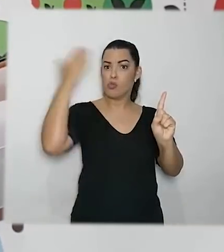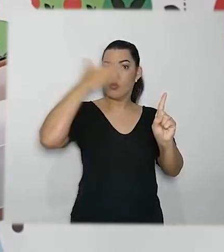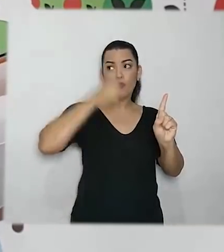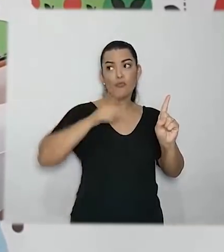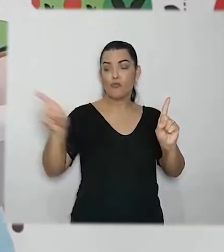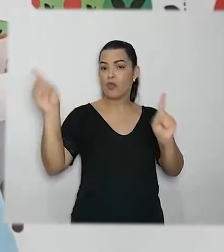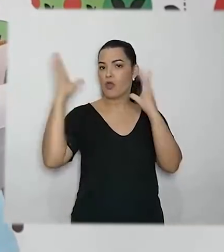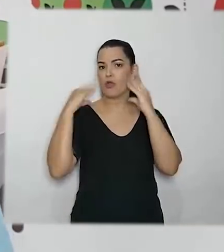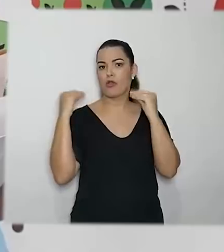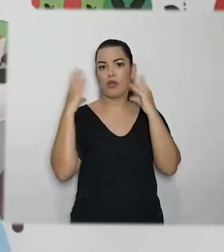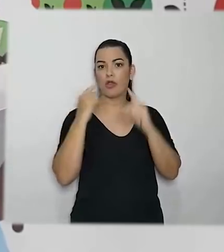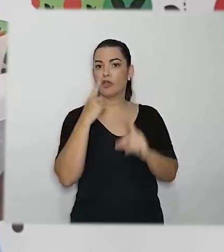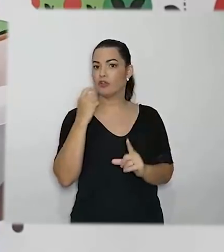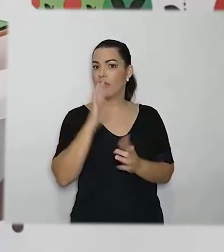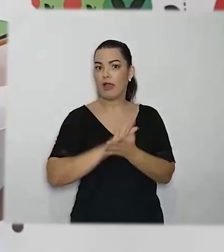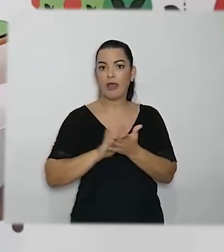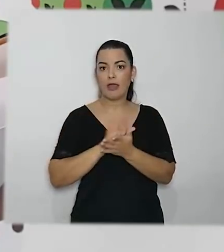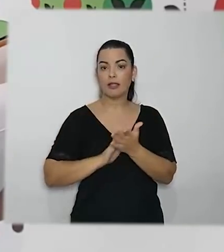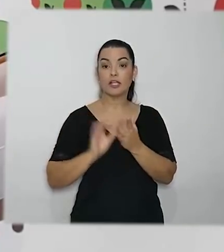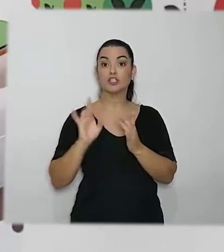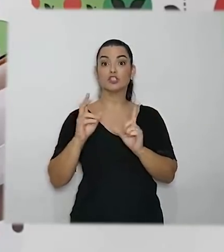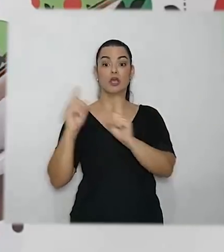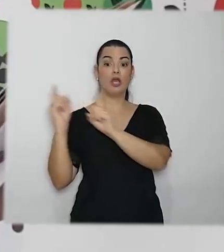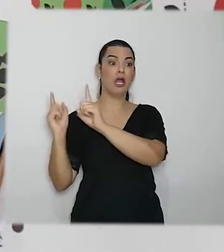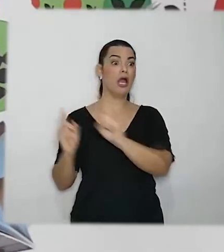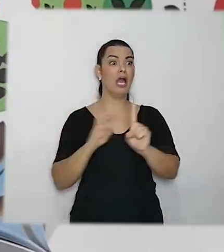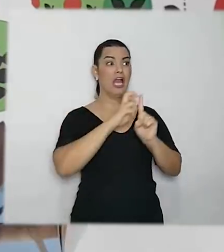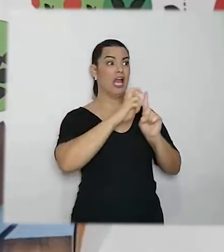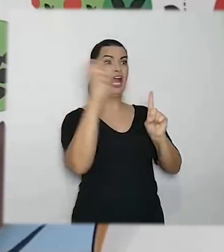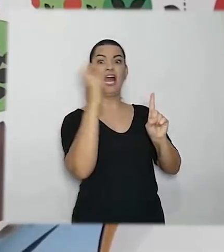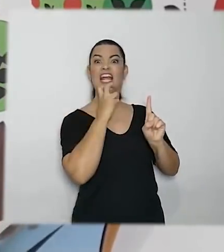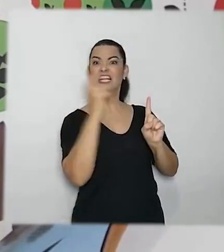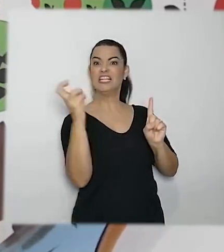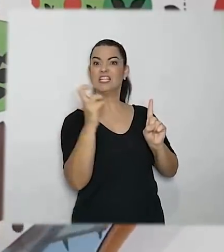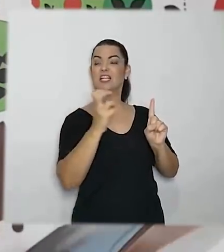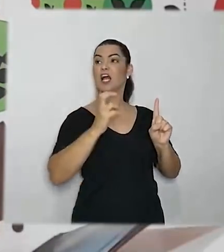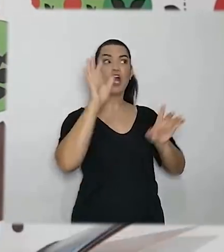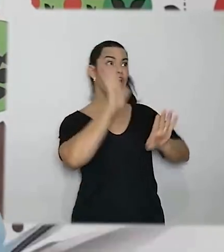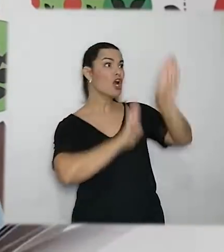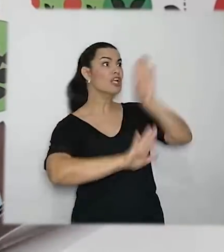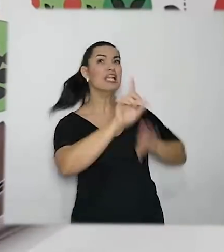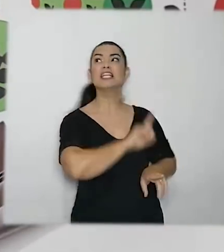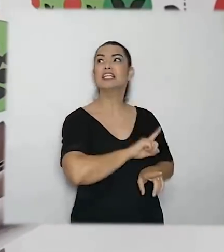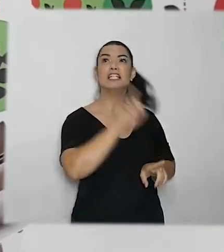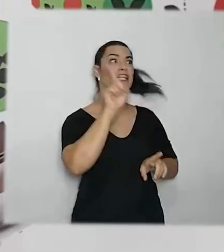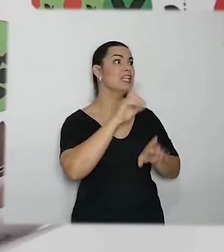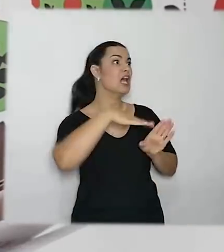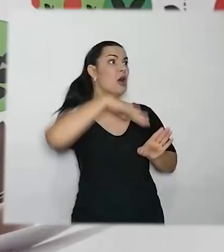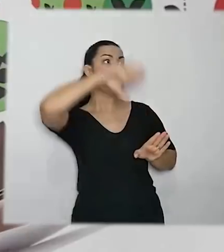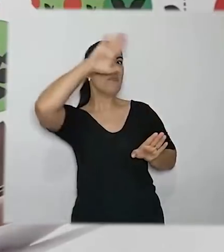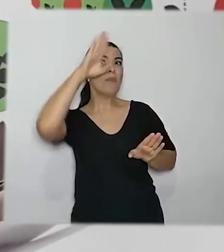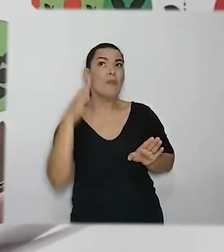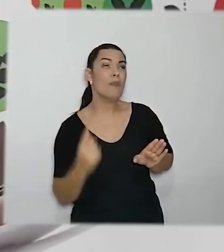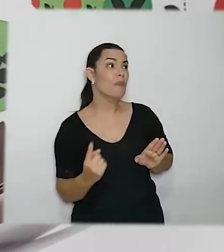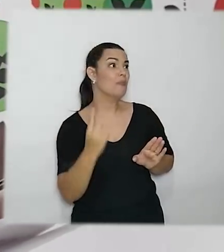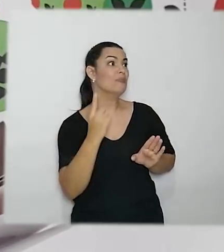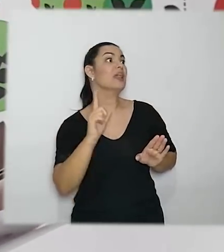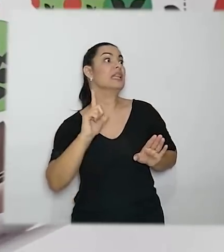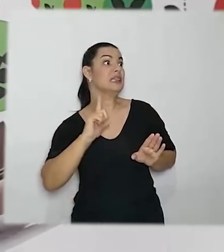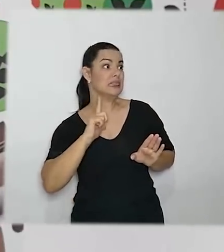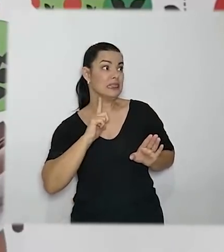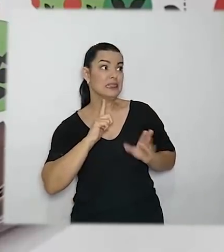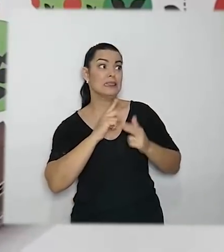só gritou: cuidado! Ali na montanha tem uma coisa